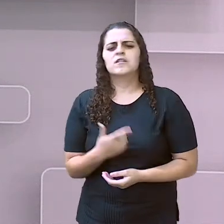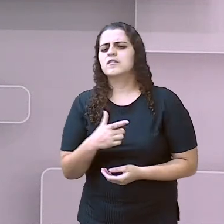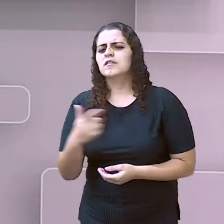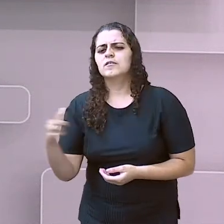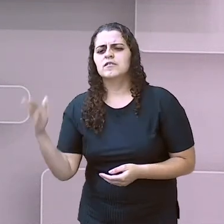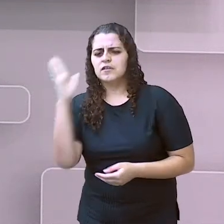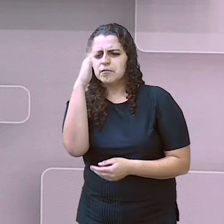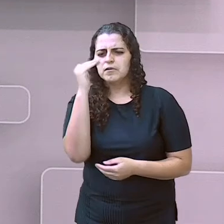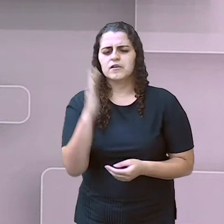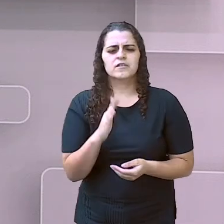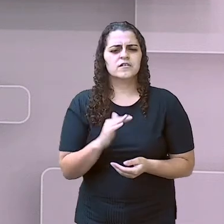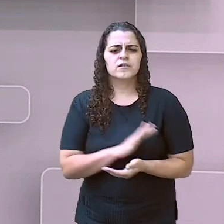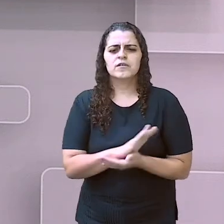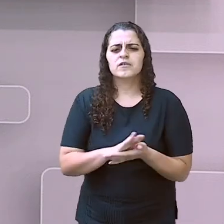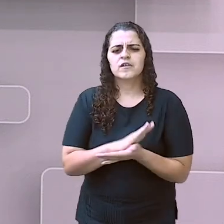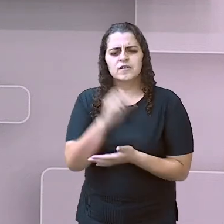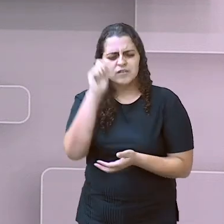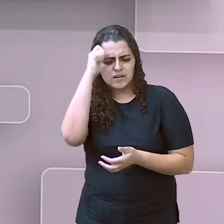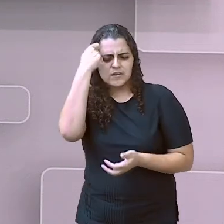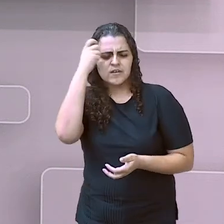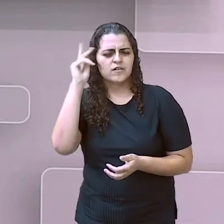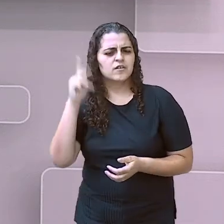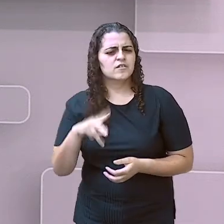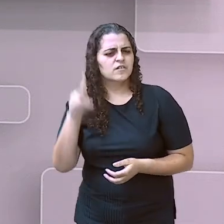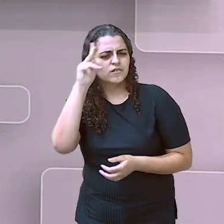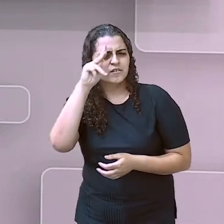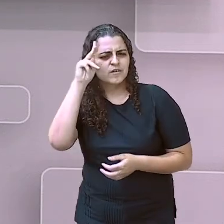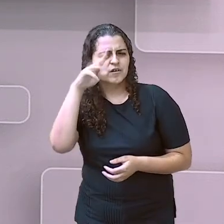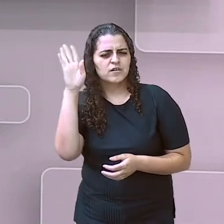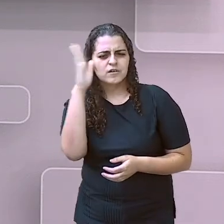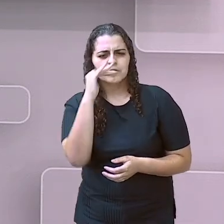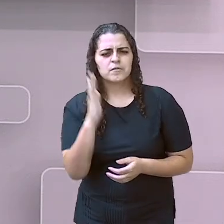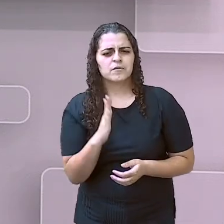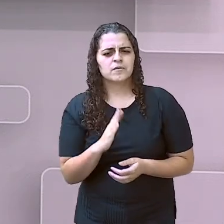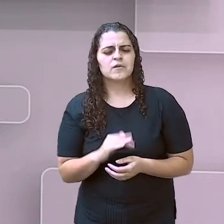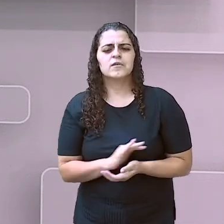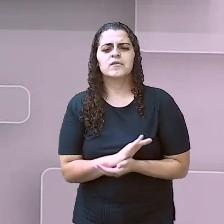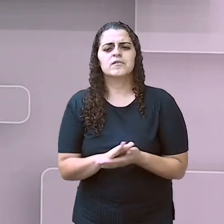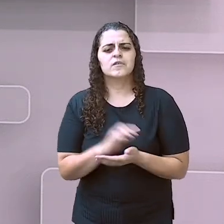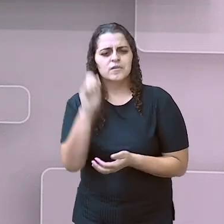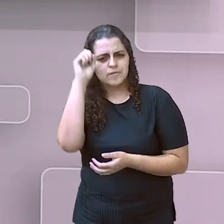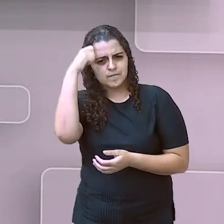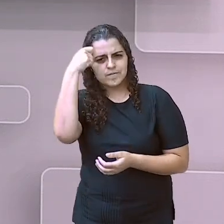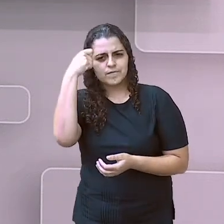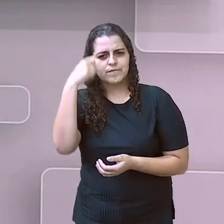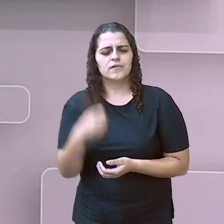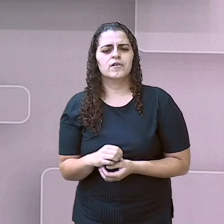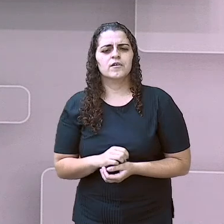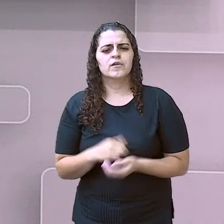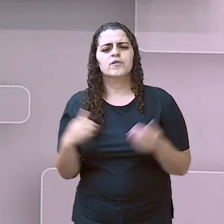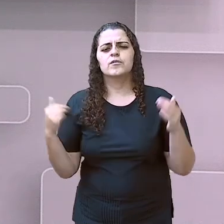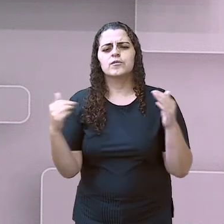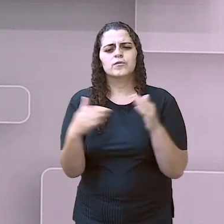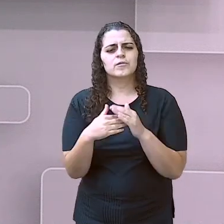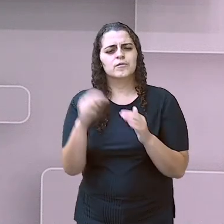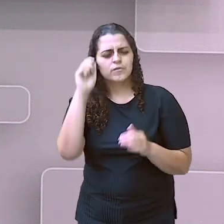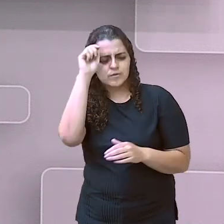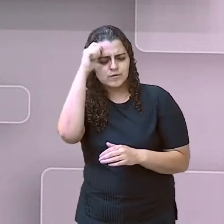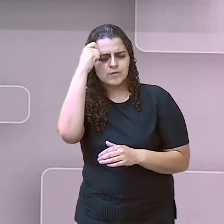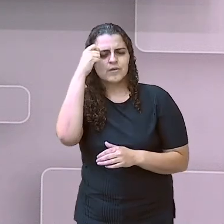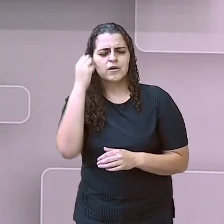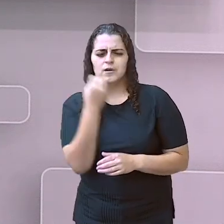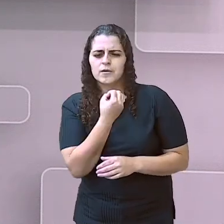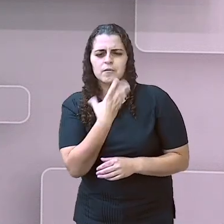sem negro. Não existe uma história do Brasil sem o negro. E tudo que vem do negro